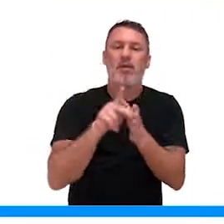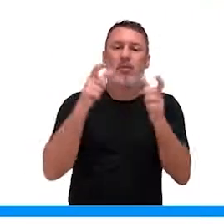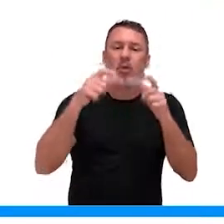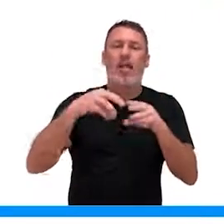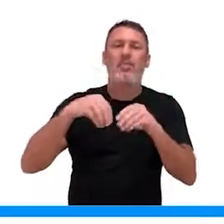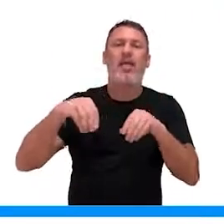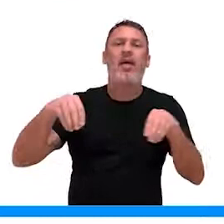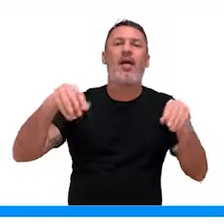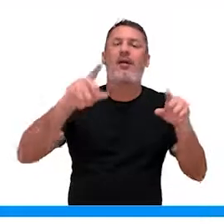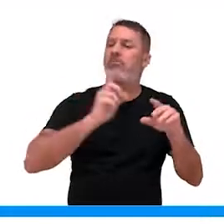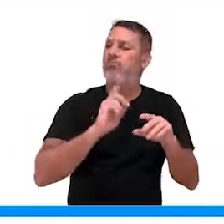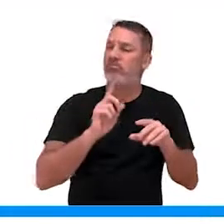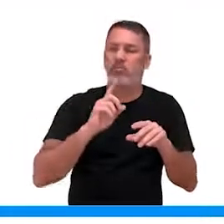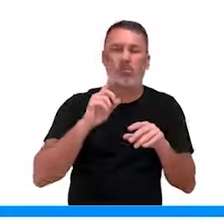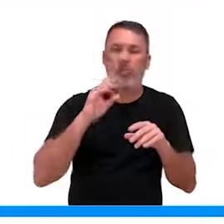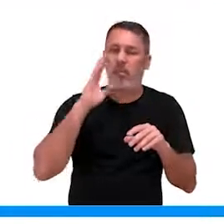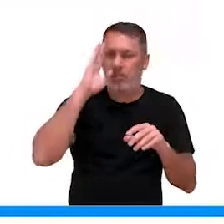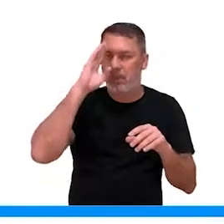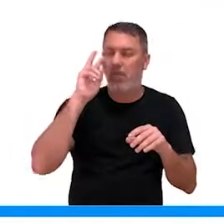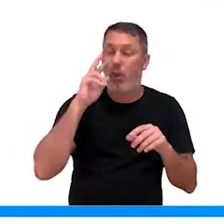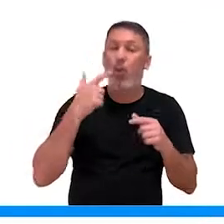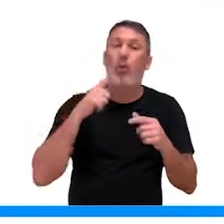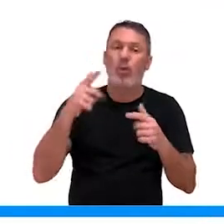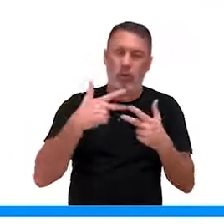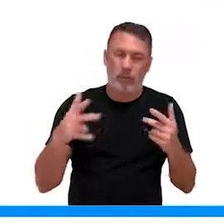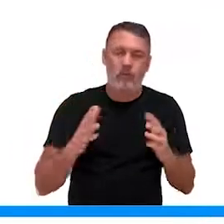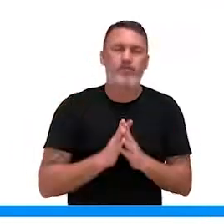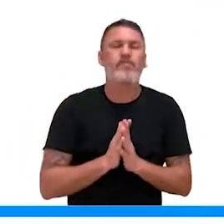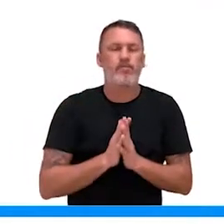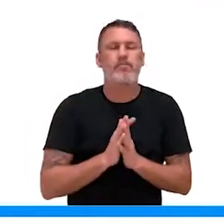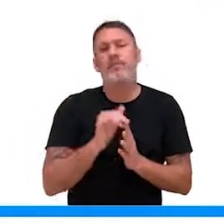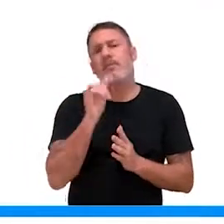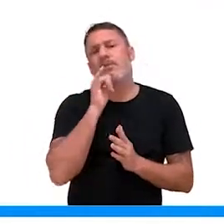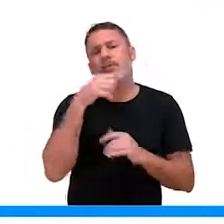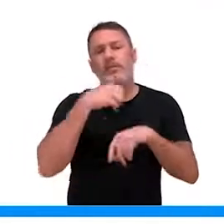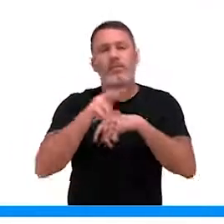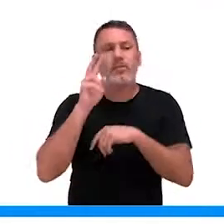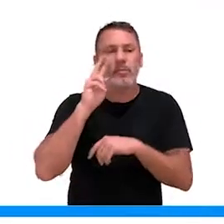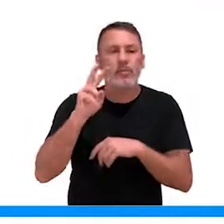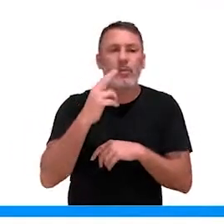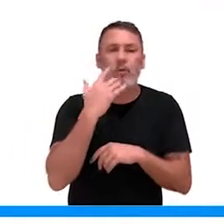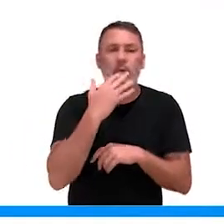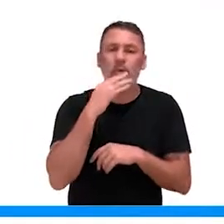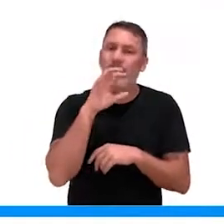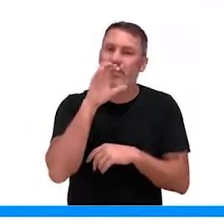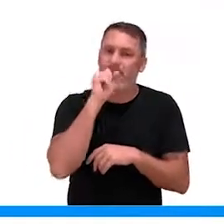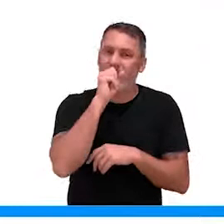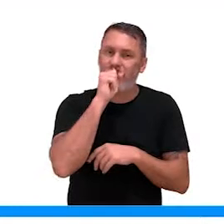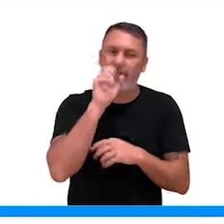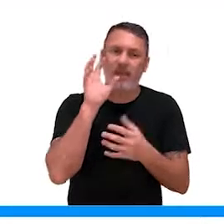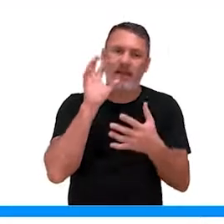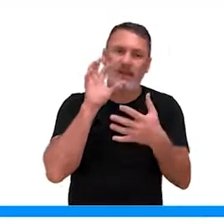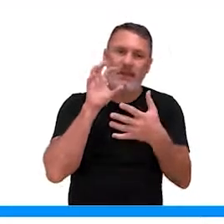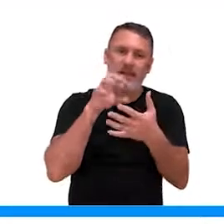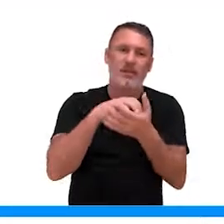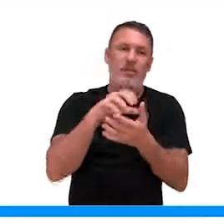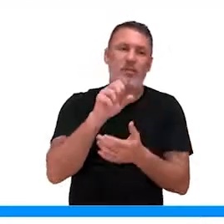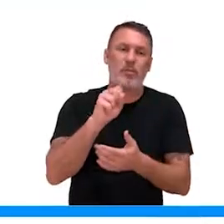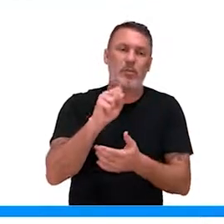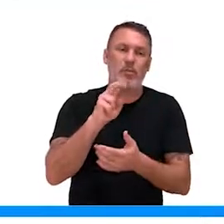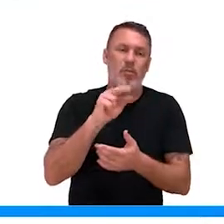análise. Então, vamos aqui falar da região Centro-Sul. Para Pedro Geiger, a região Centro-Sul é